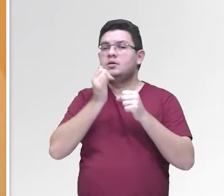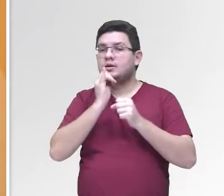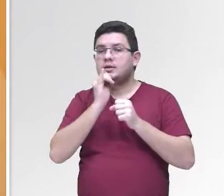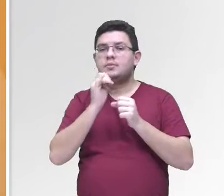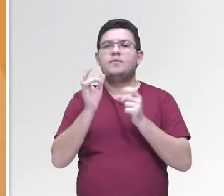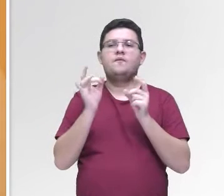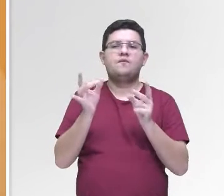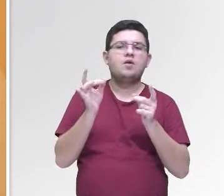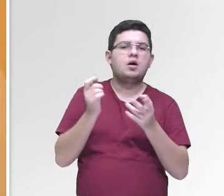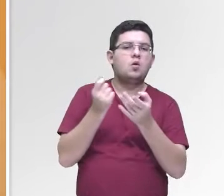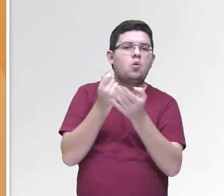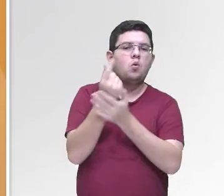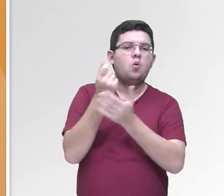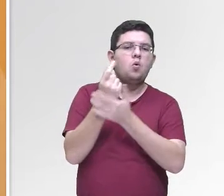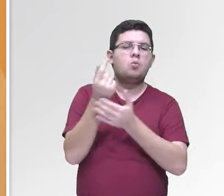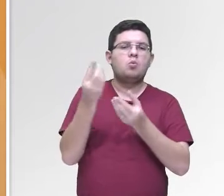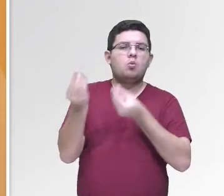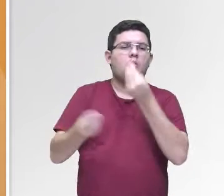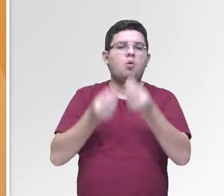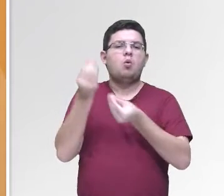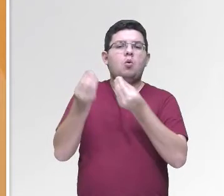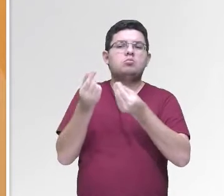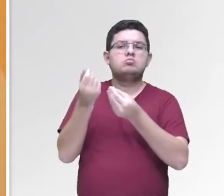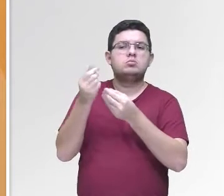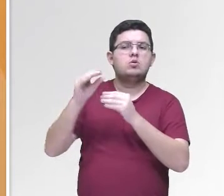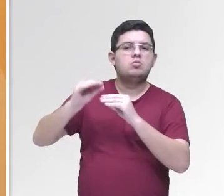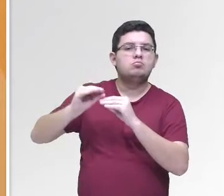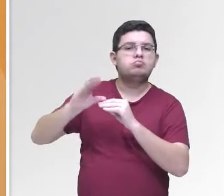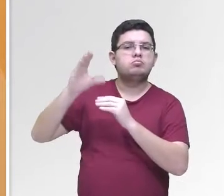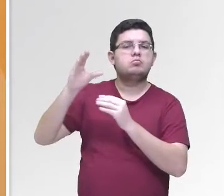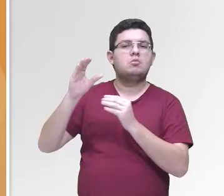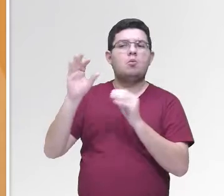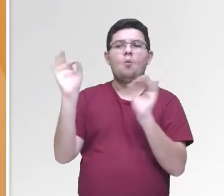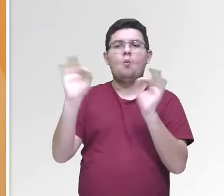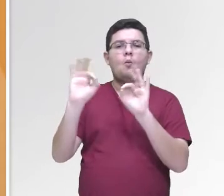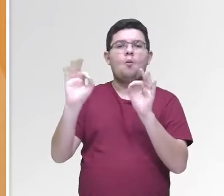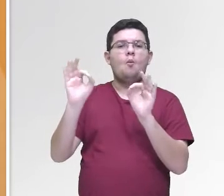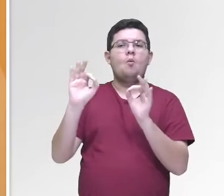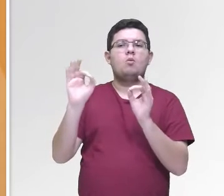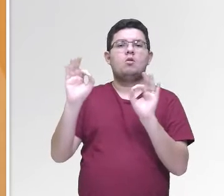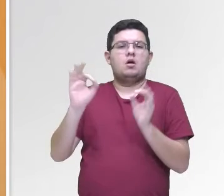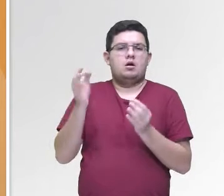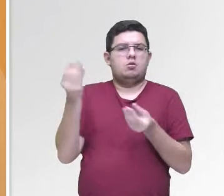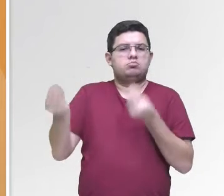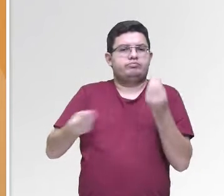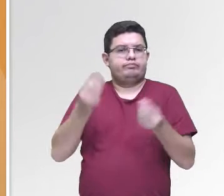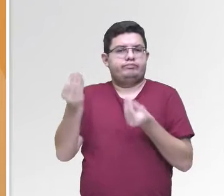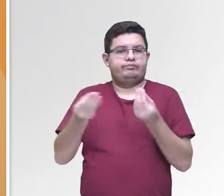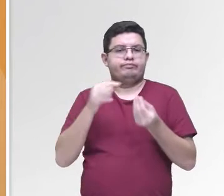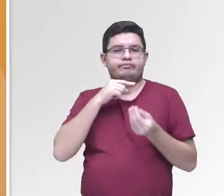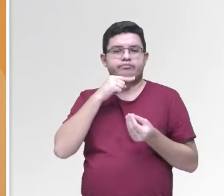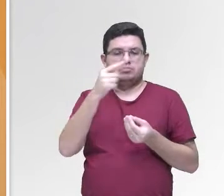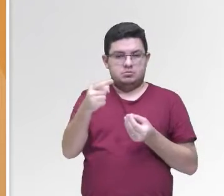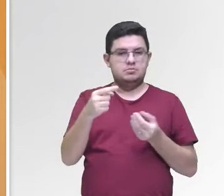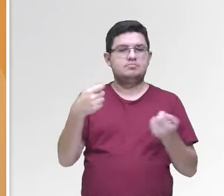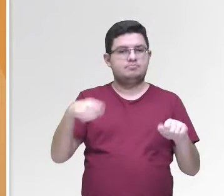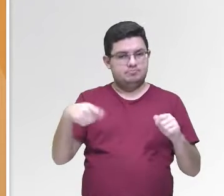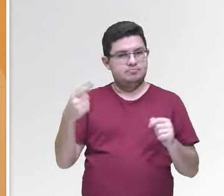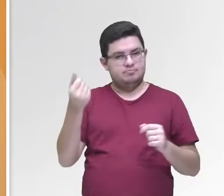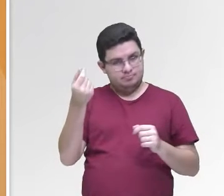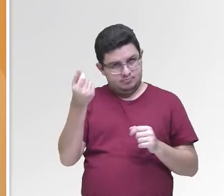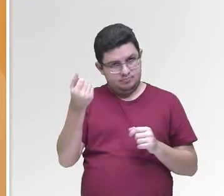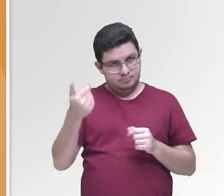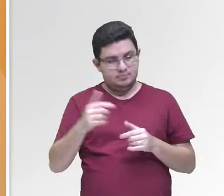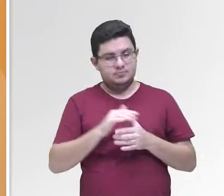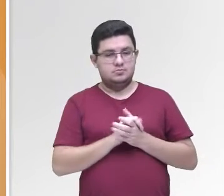exemplo, vai adquirir lucro sem o capital, sem o dinheiro. Não tem como, tá?